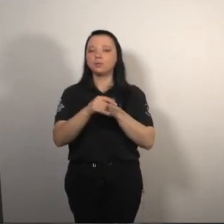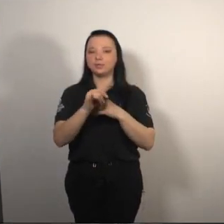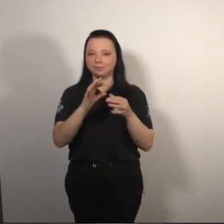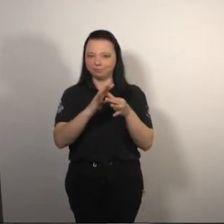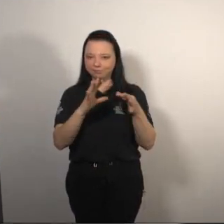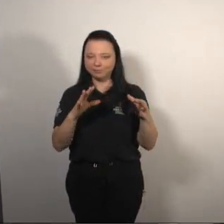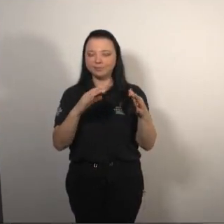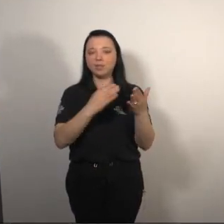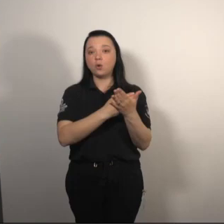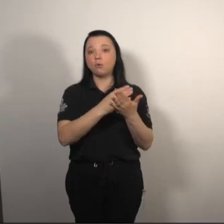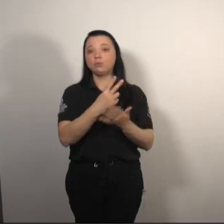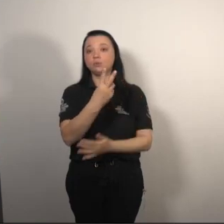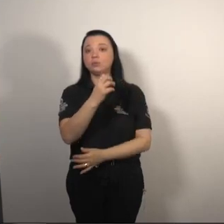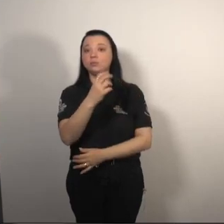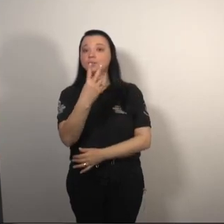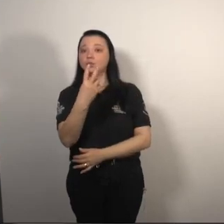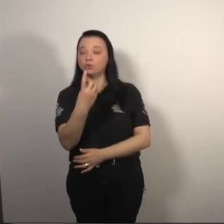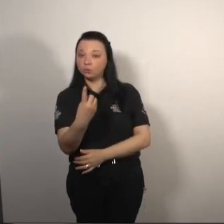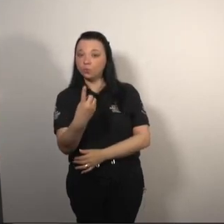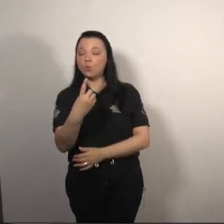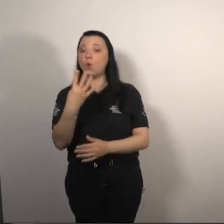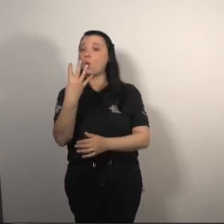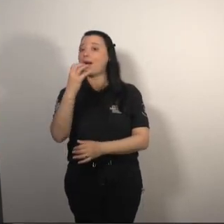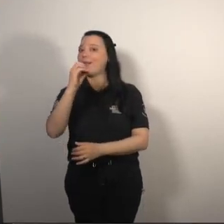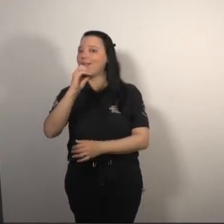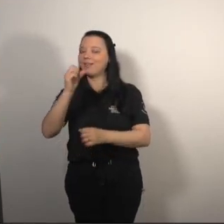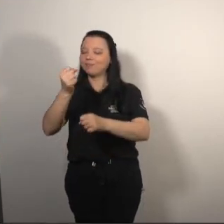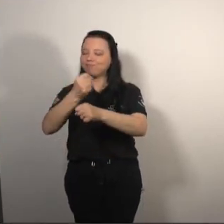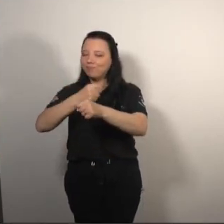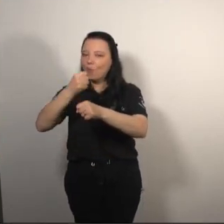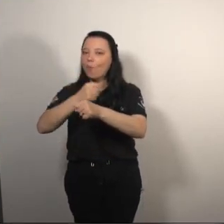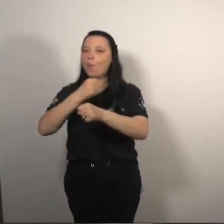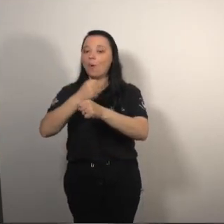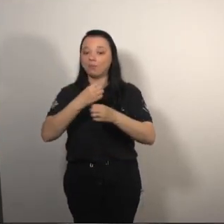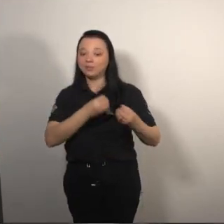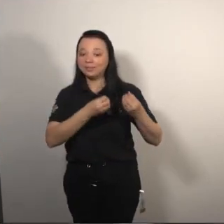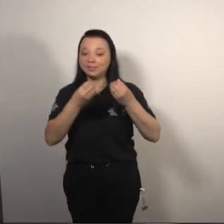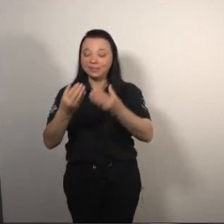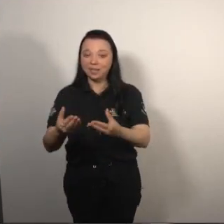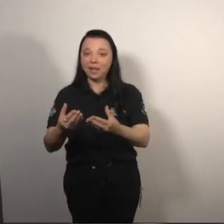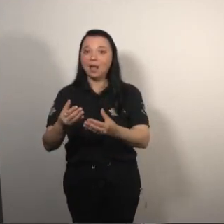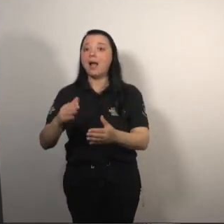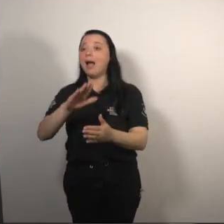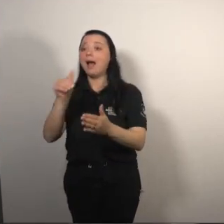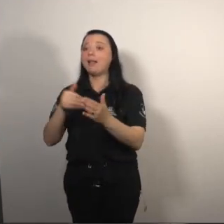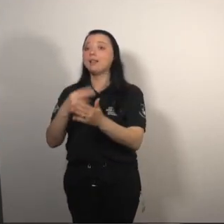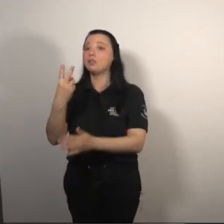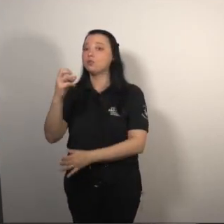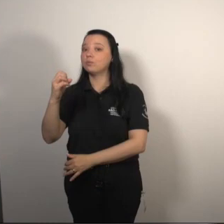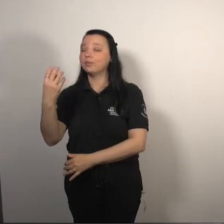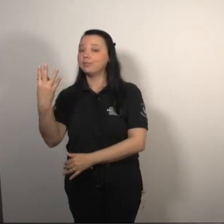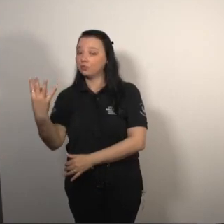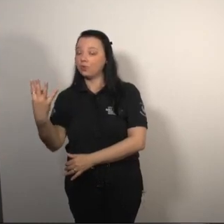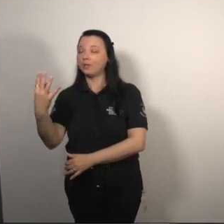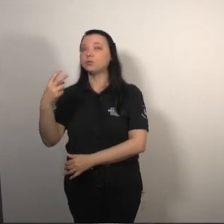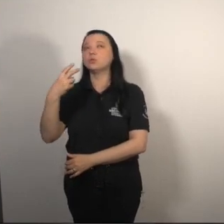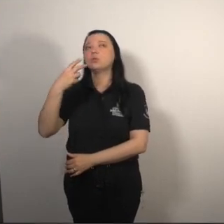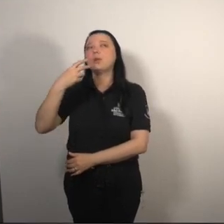desde 2021, 40 obras foram entregues, e vocês pretendem entregar ao todo, até o fim de 2024,